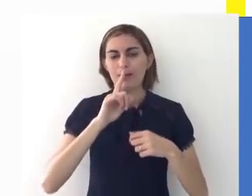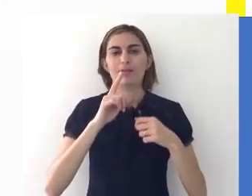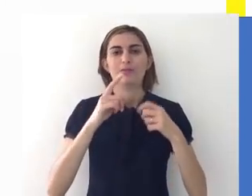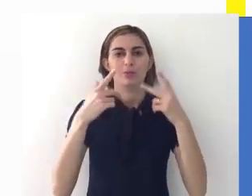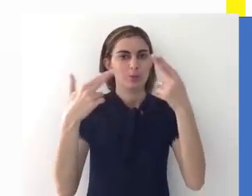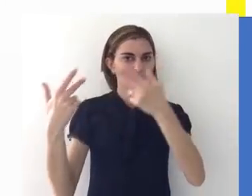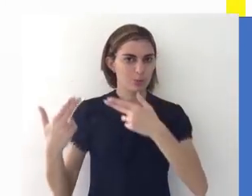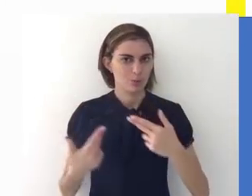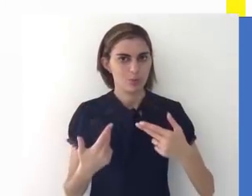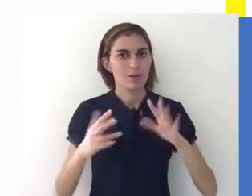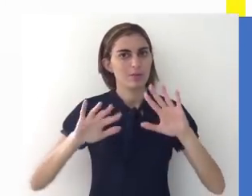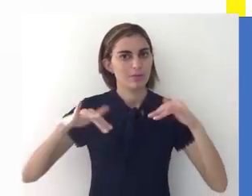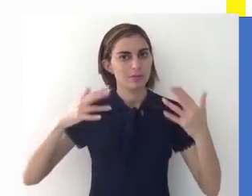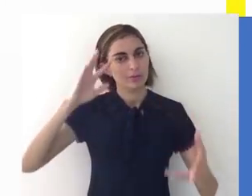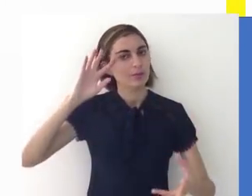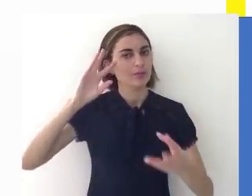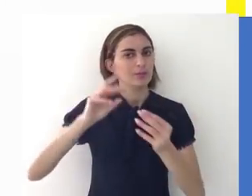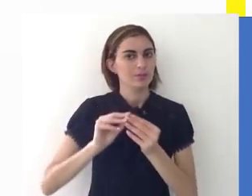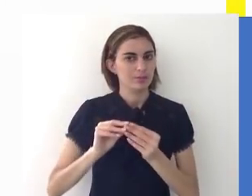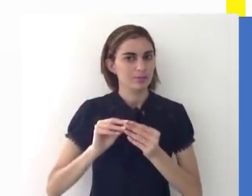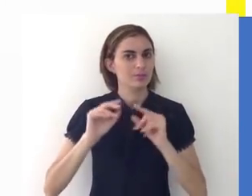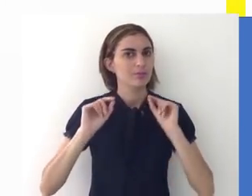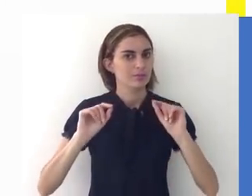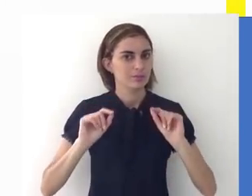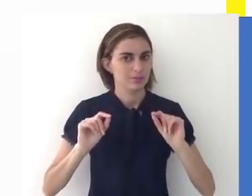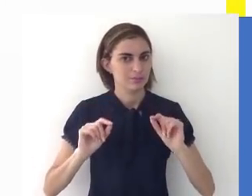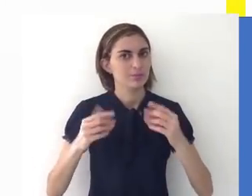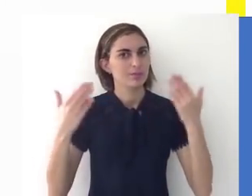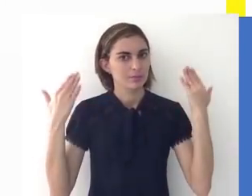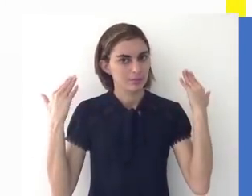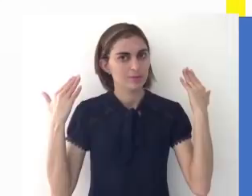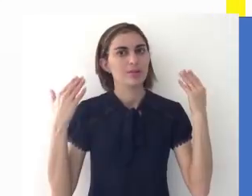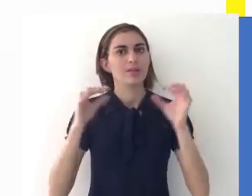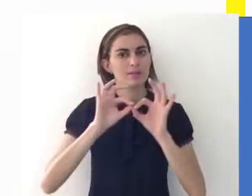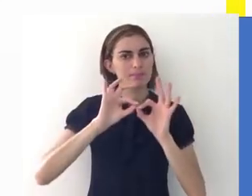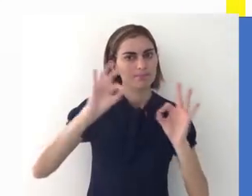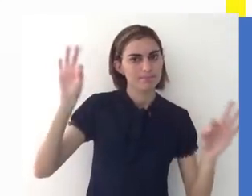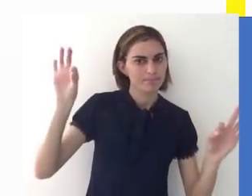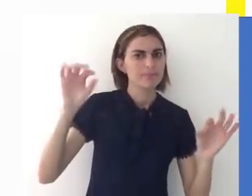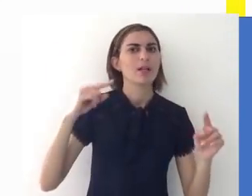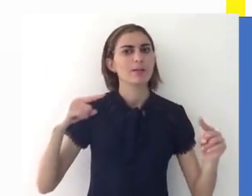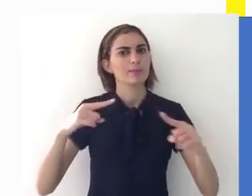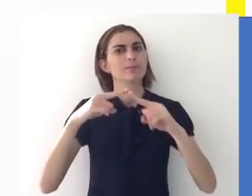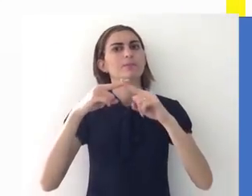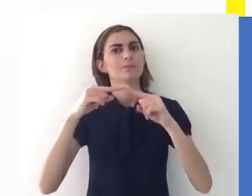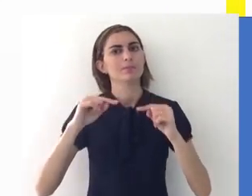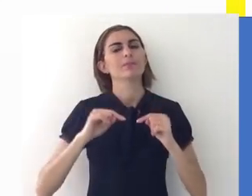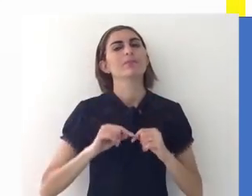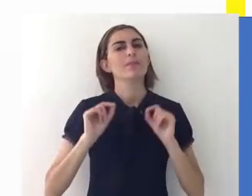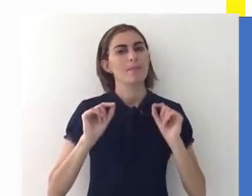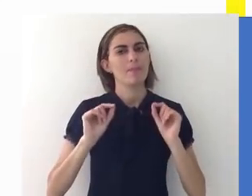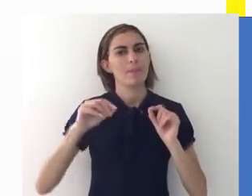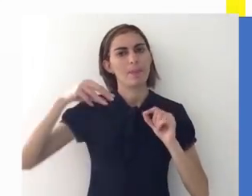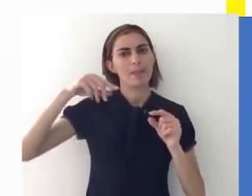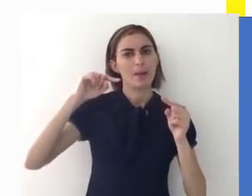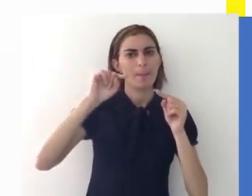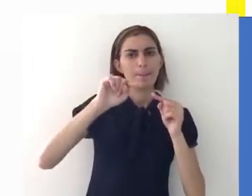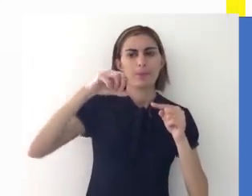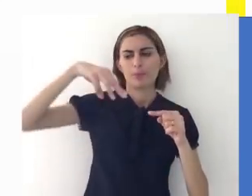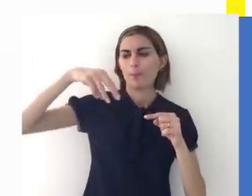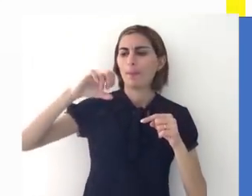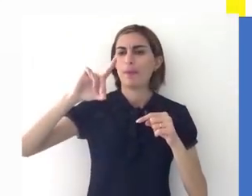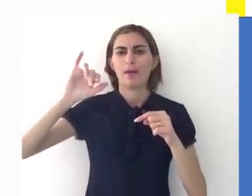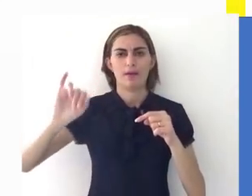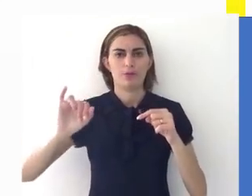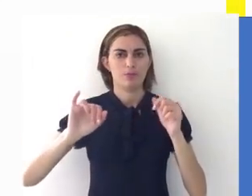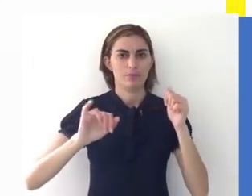desse segmento amarelo. Então, a gente conclui que o quê? Que essas diagonais elas se cruzam num ponto